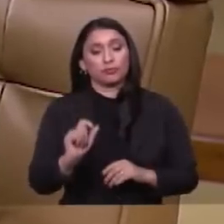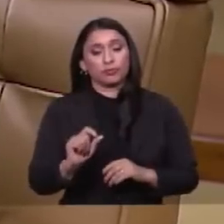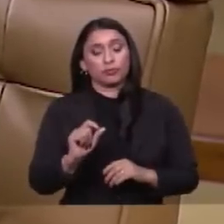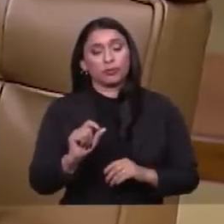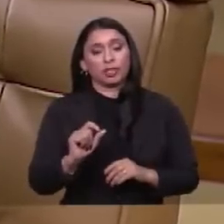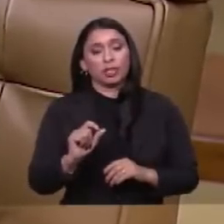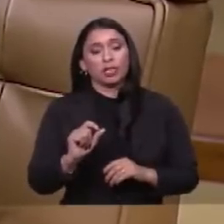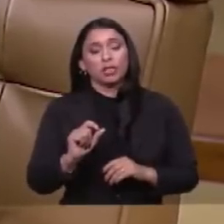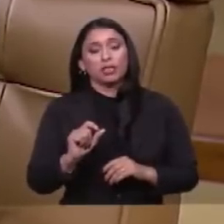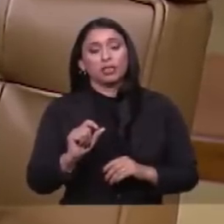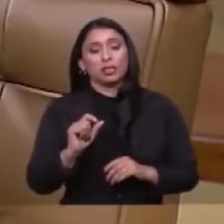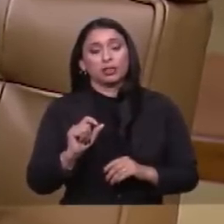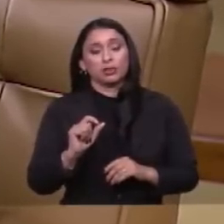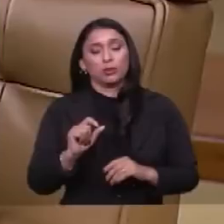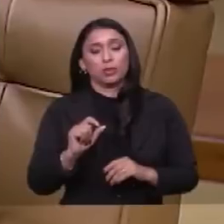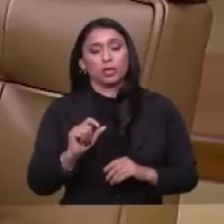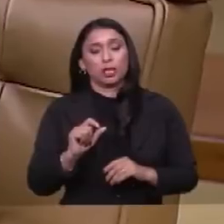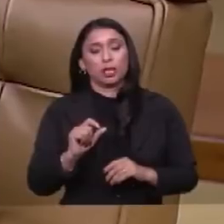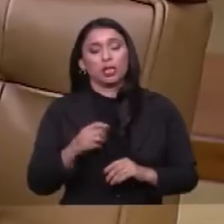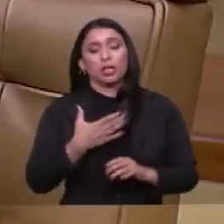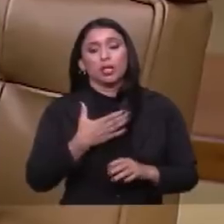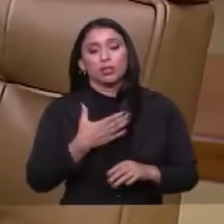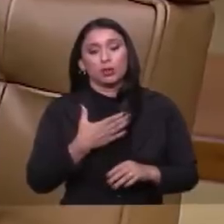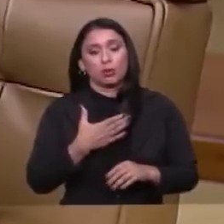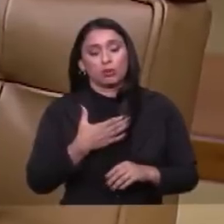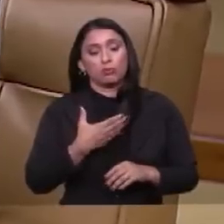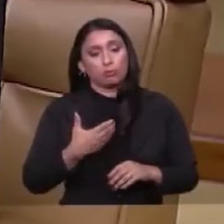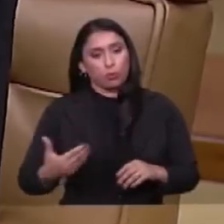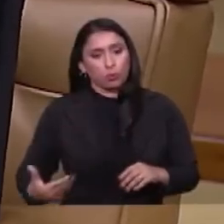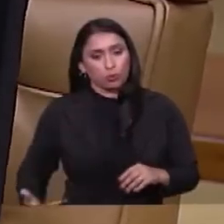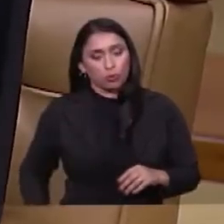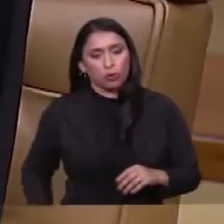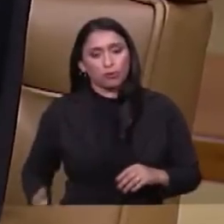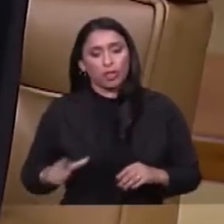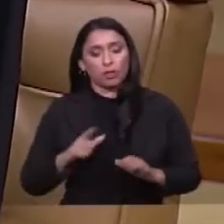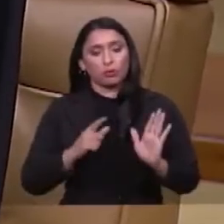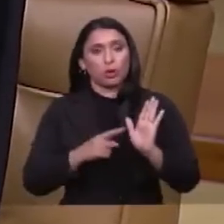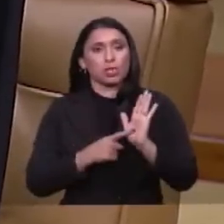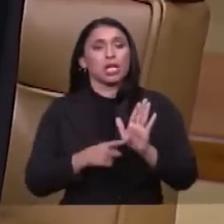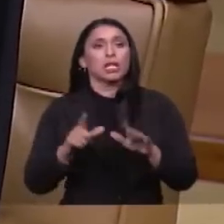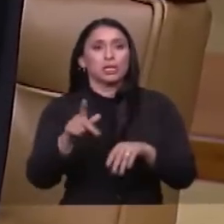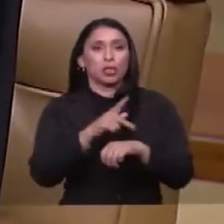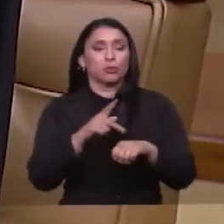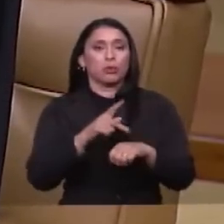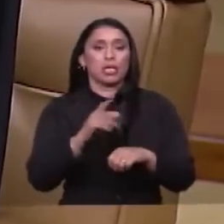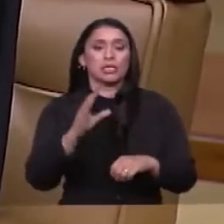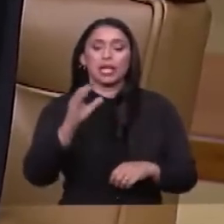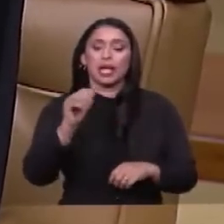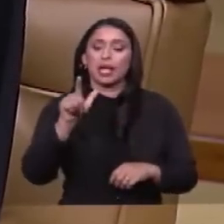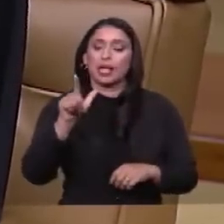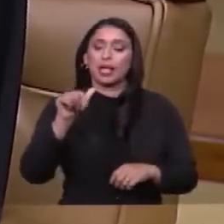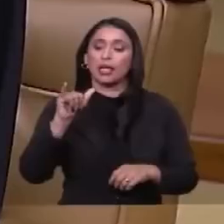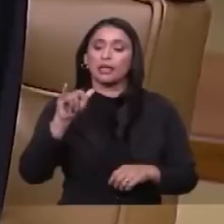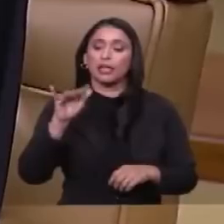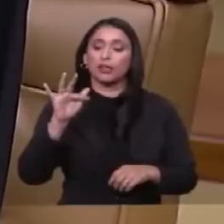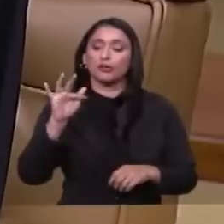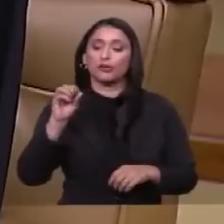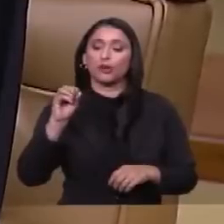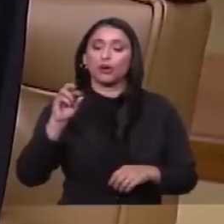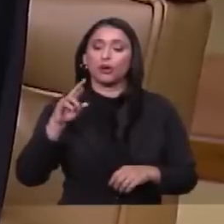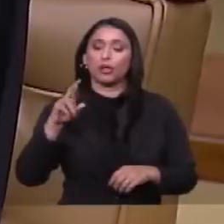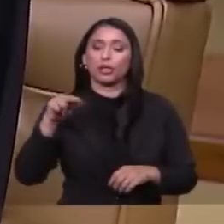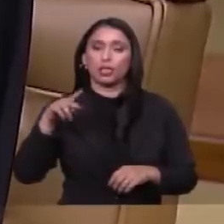estão enfrentando um claro questionamento público. Como exemplo, cito o estado da Califórnia, nos Estados Unidos.